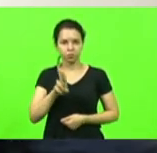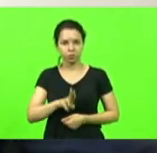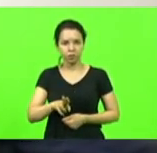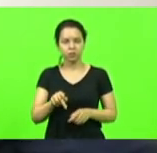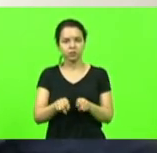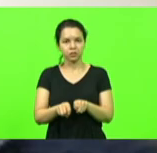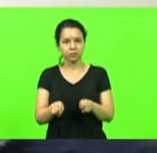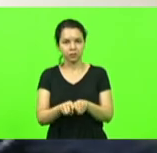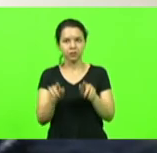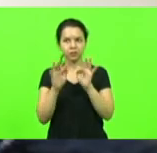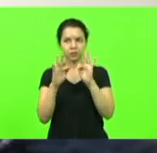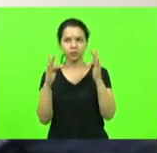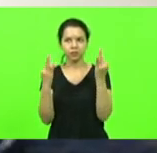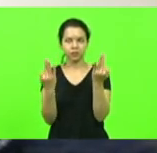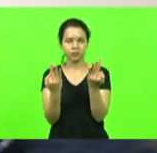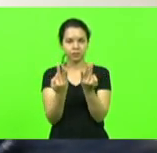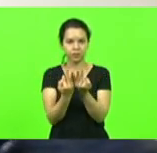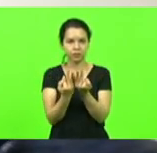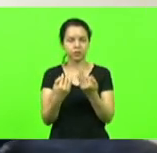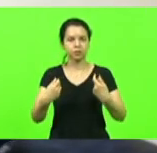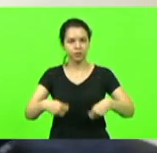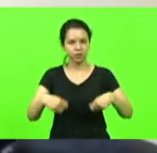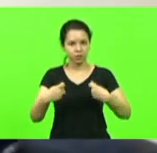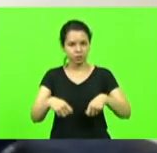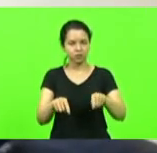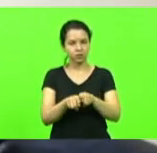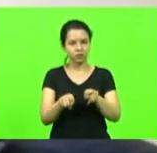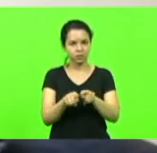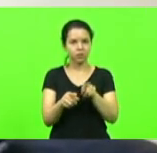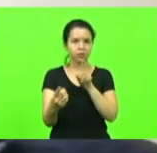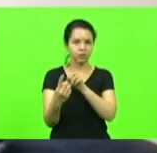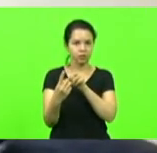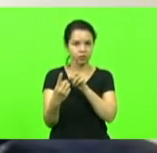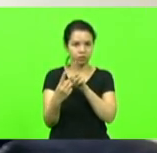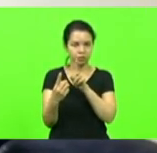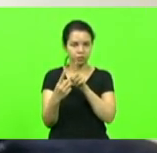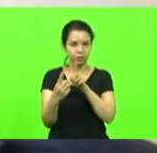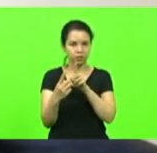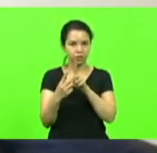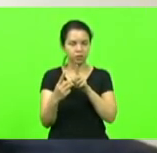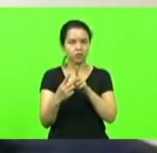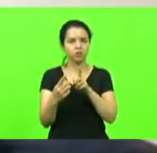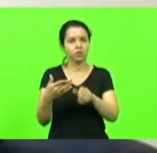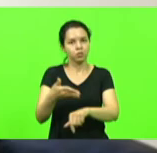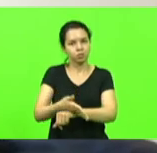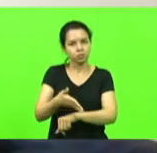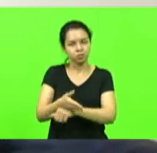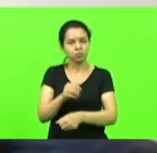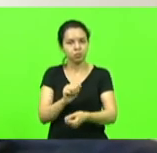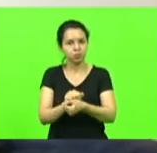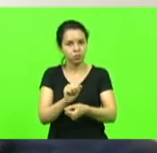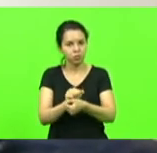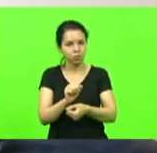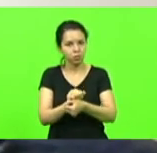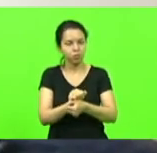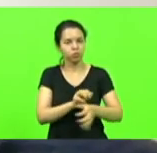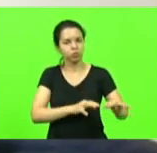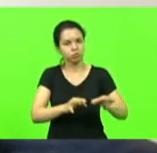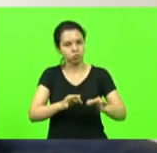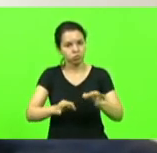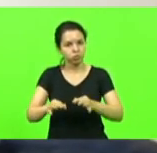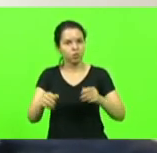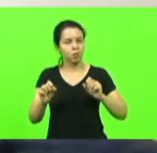famílias tenham esses atendimentos todos em ação conjunta e coordenada para que a gente possa